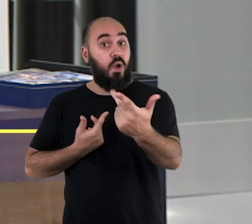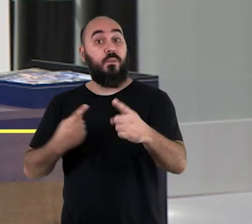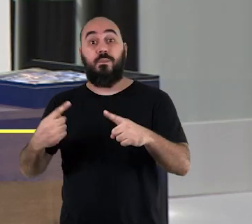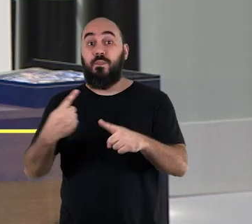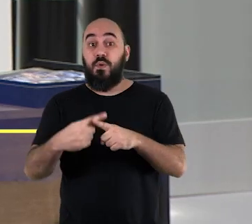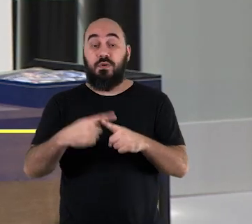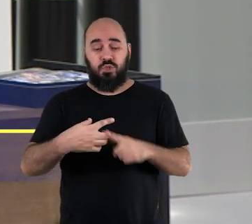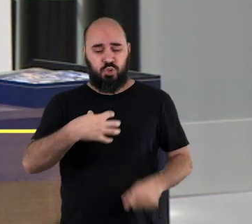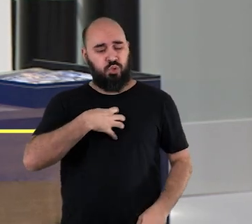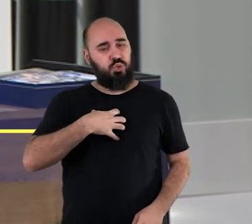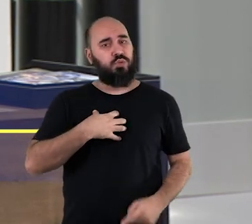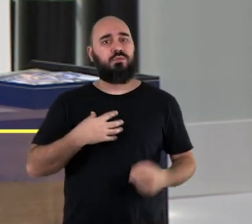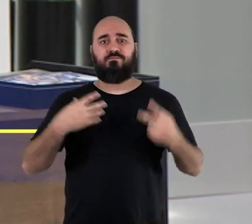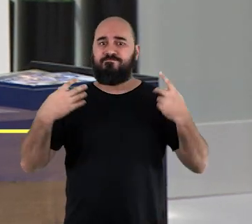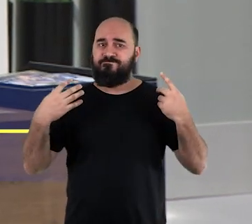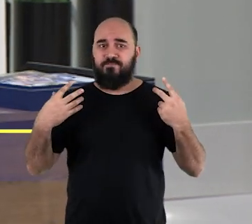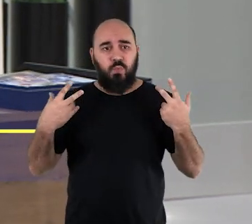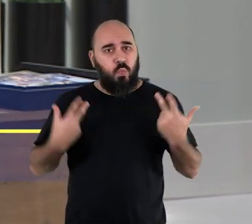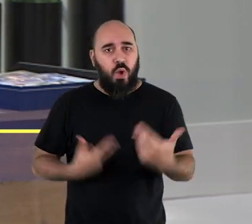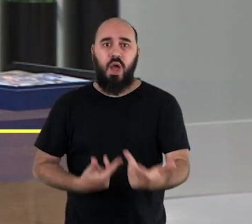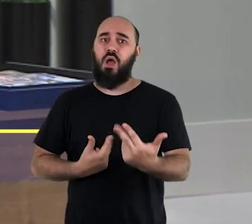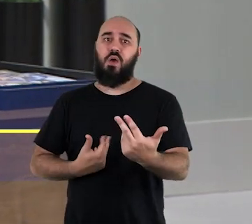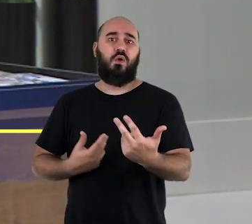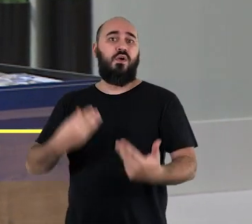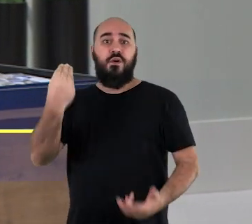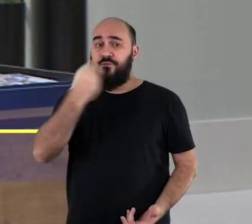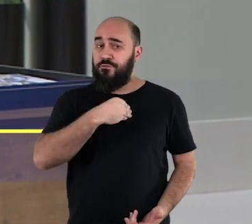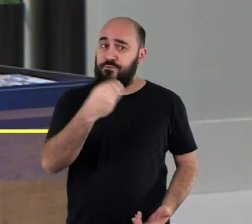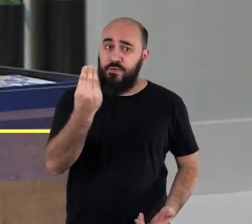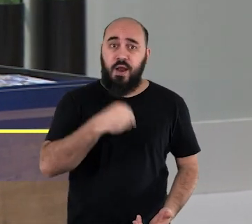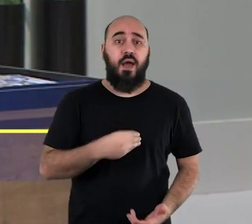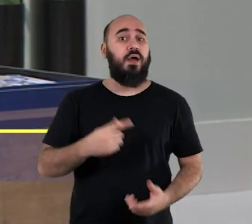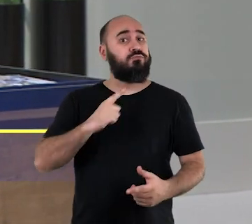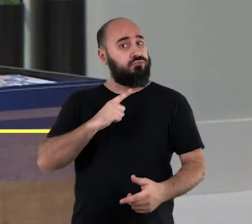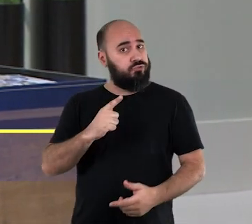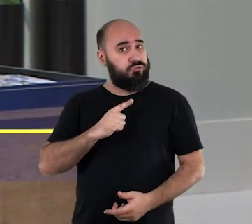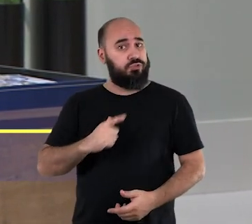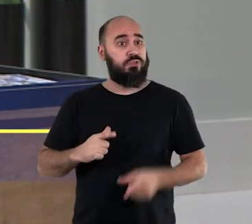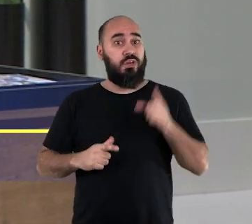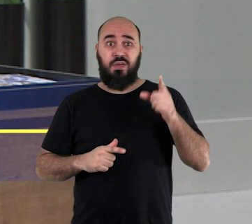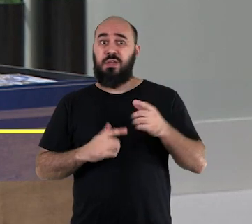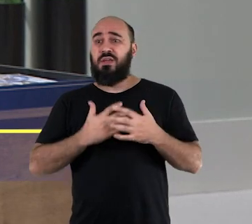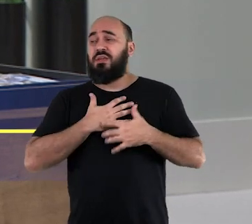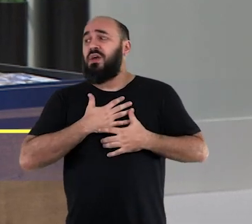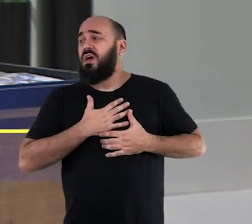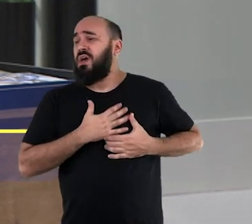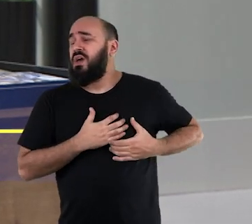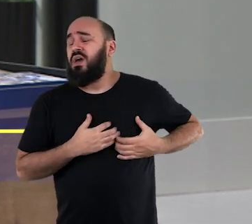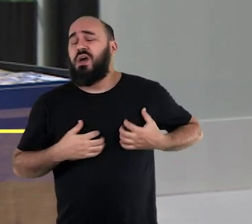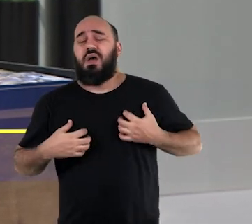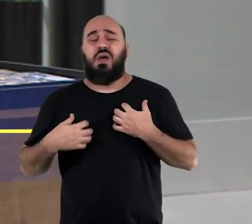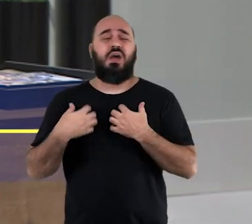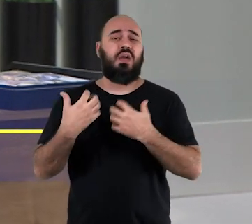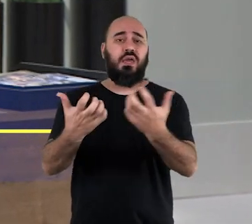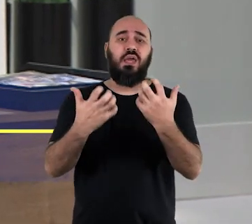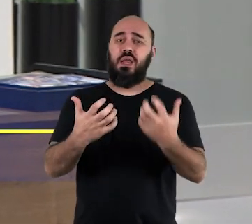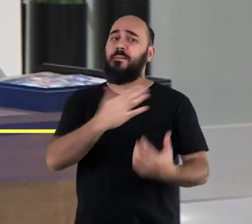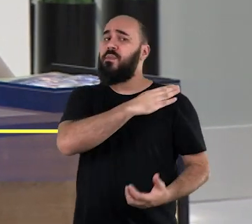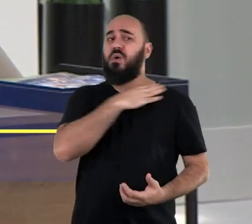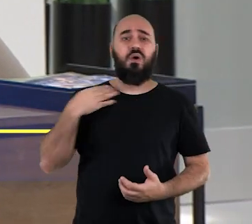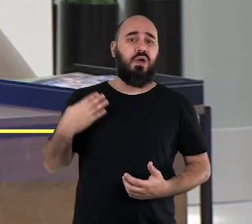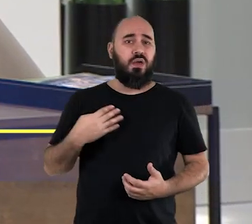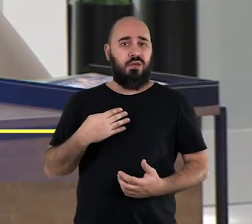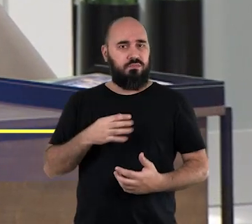nas fraquezas. Elias, nesse momento, queria morrer. Você, em algum momento, também já sentiu vontade assim de